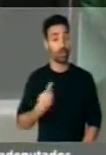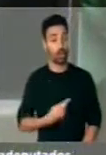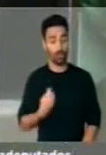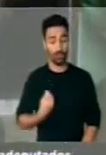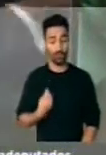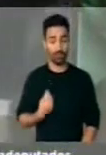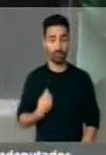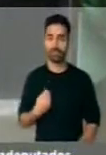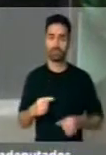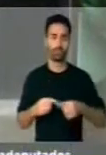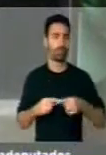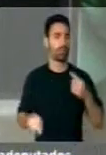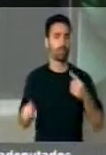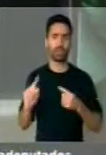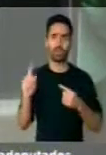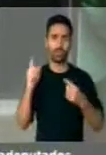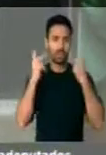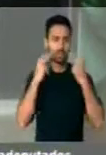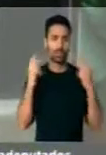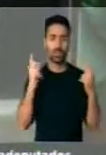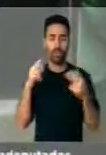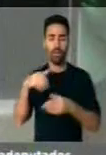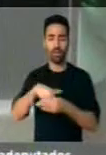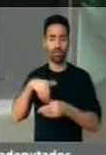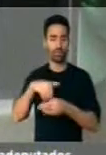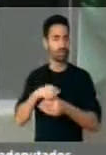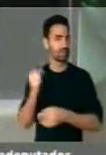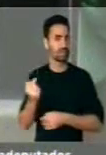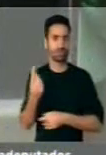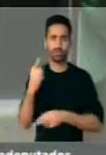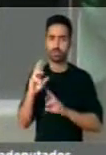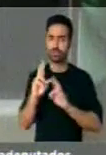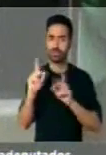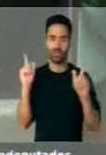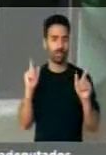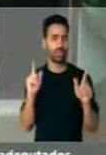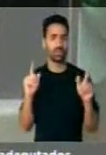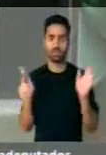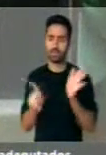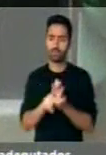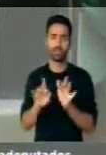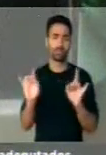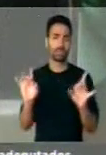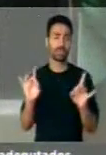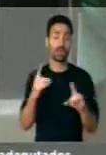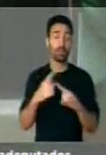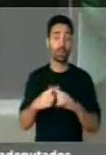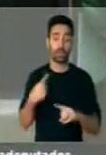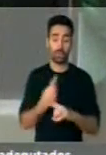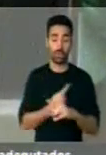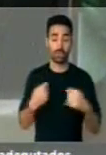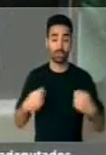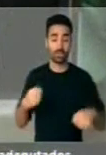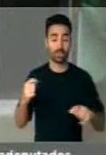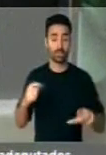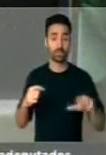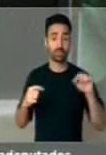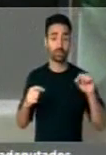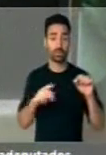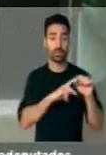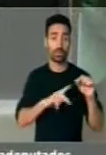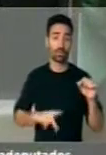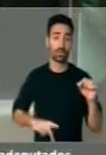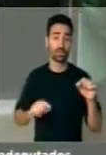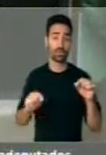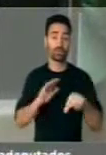antinatural. Trata-se de uma eleição atípica, especial, porque precisamos eleger um presidente para nossa casa